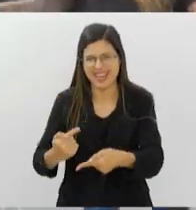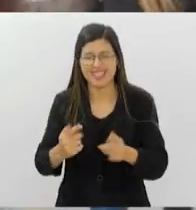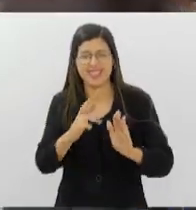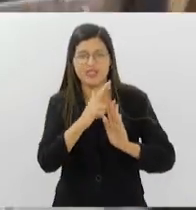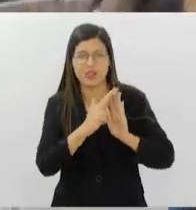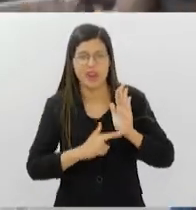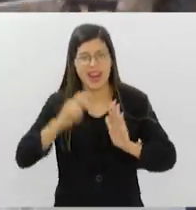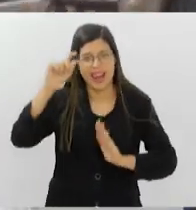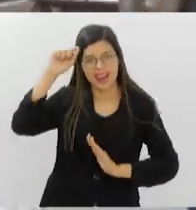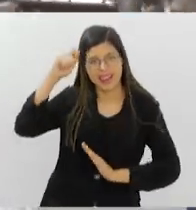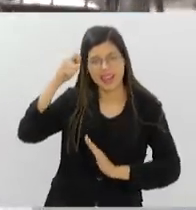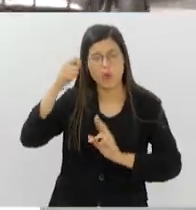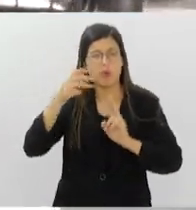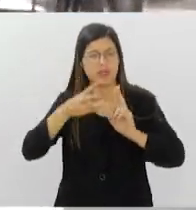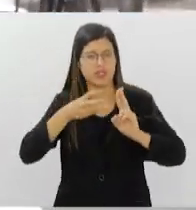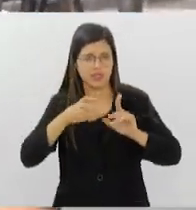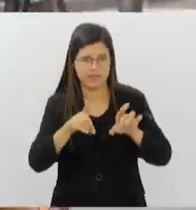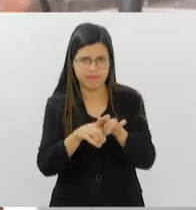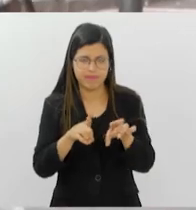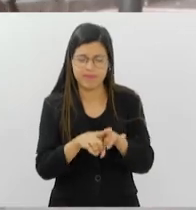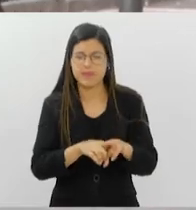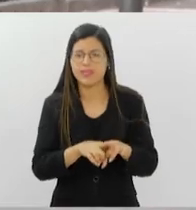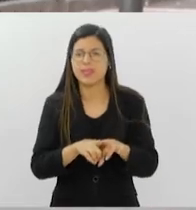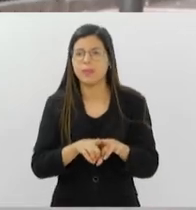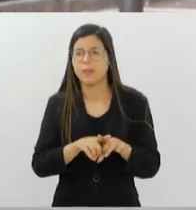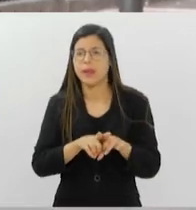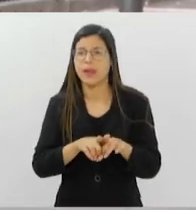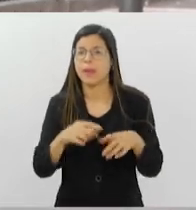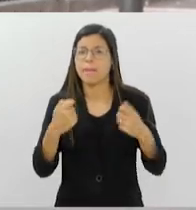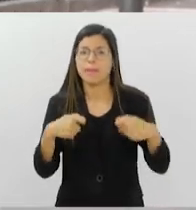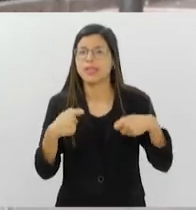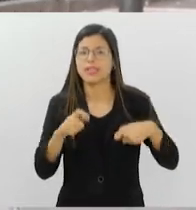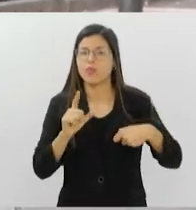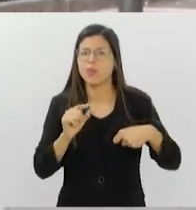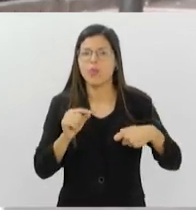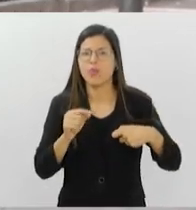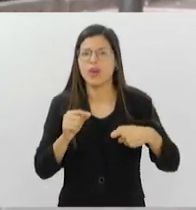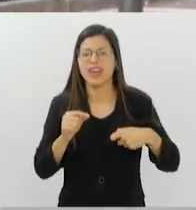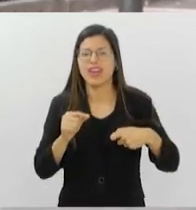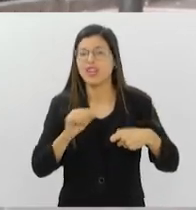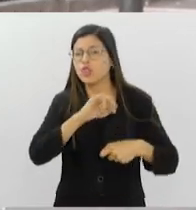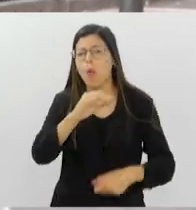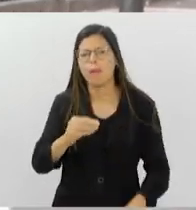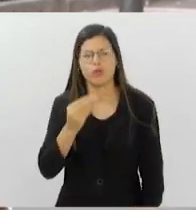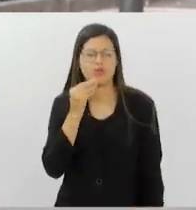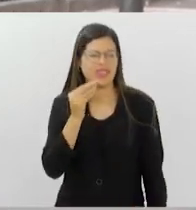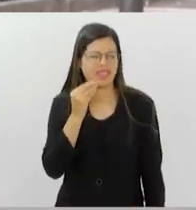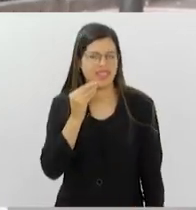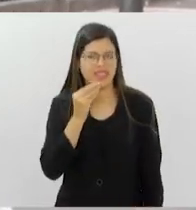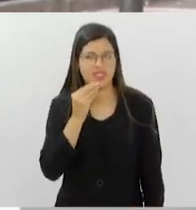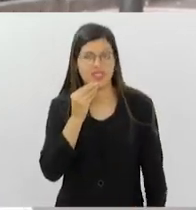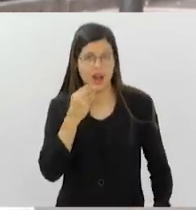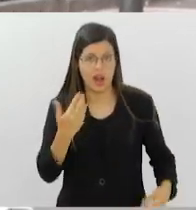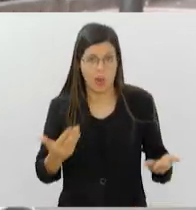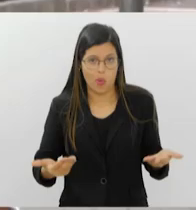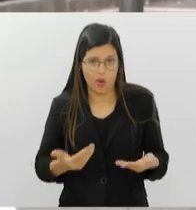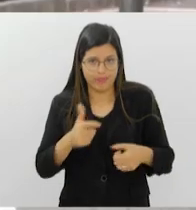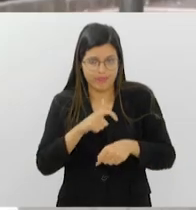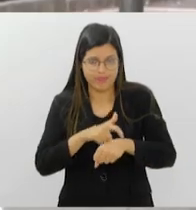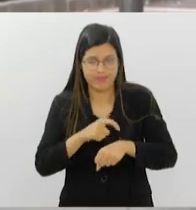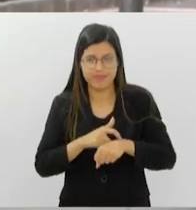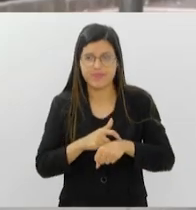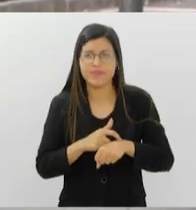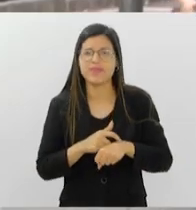negros e indígenas que apenas precisavam de portas abertas eh nesse momento eh